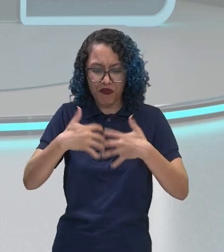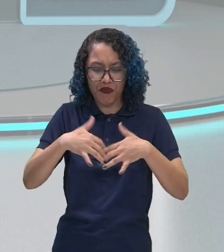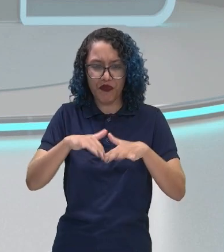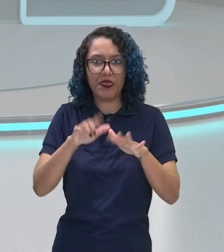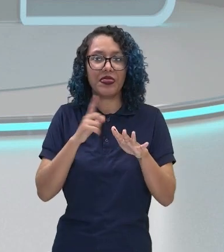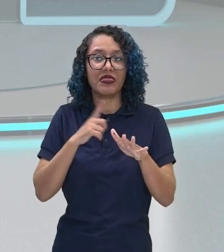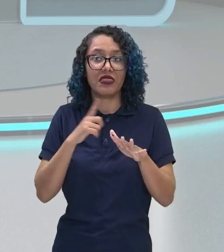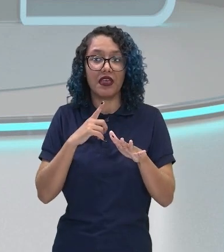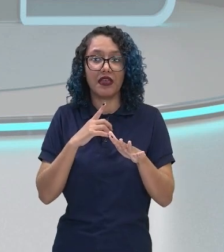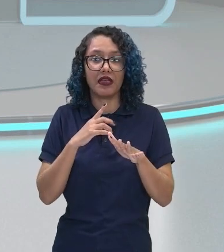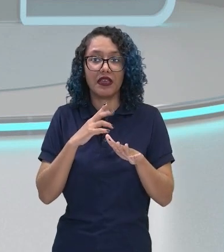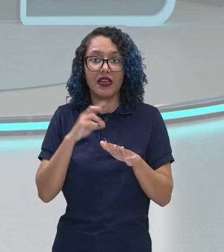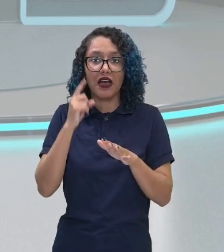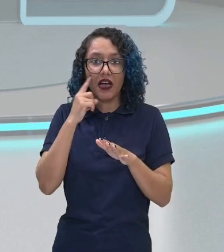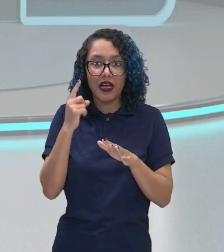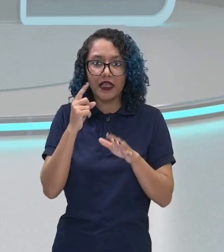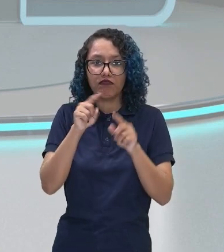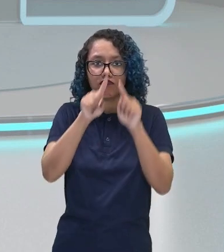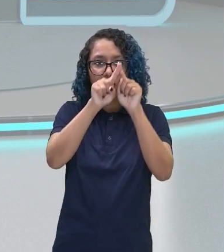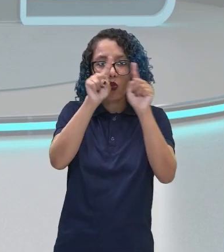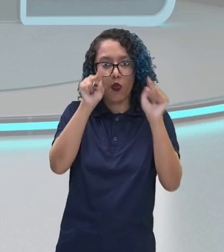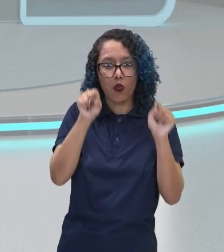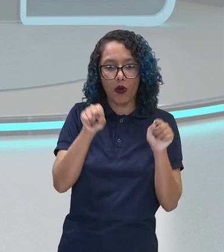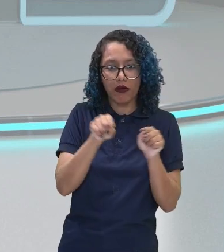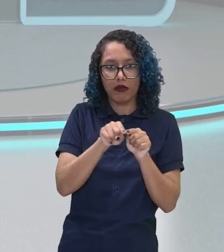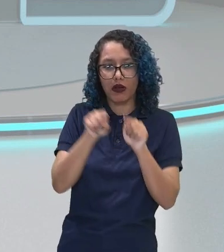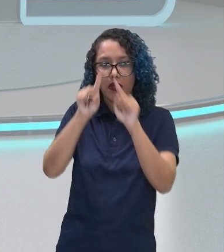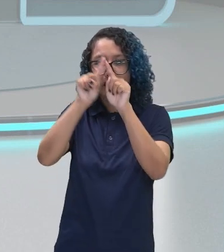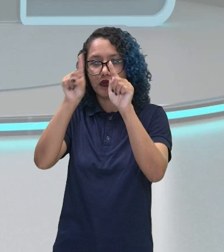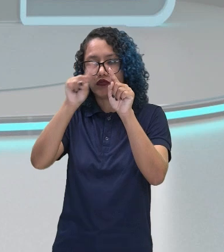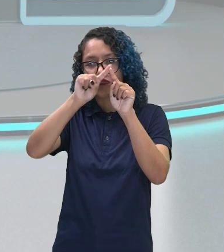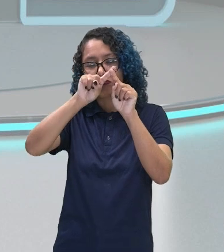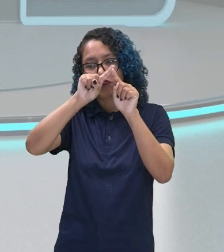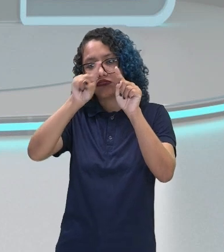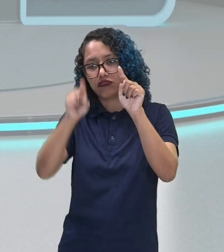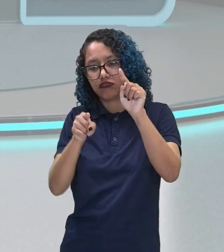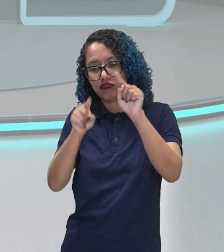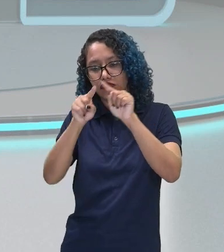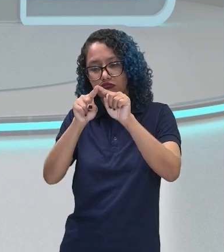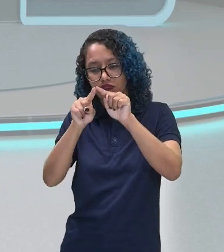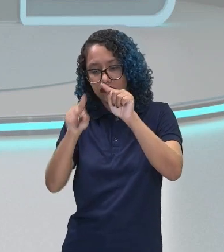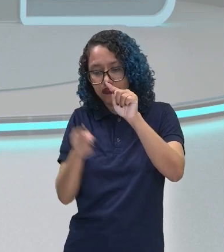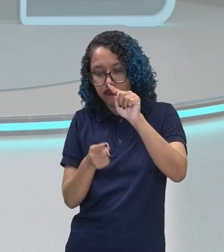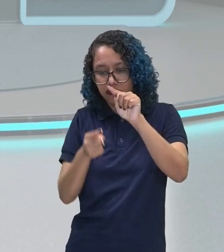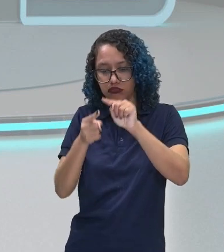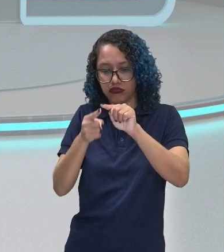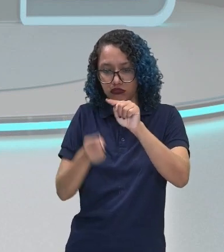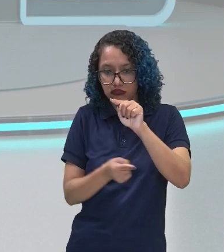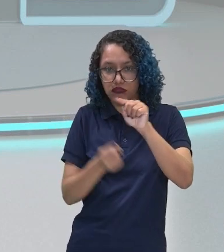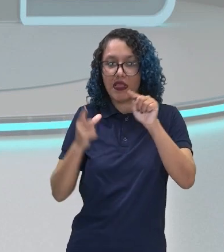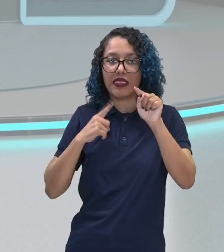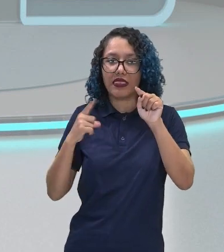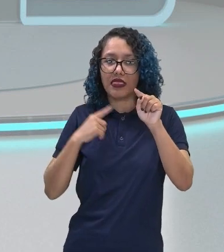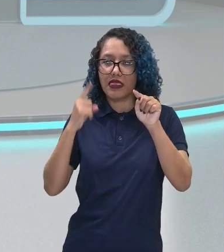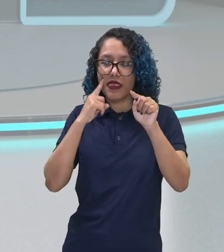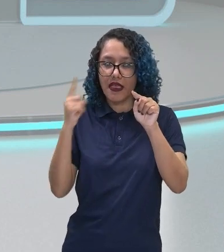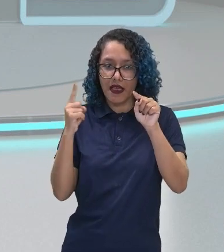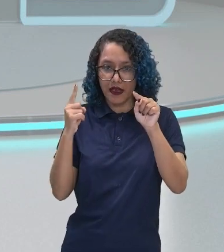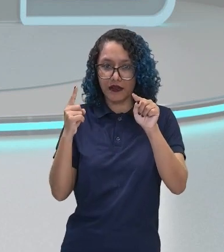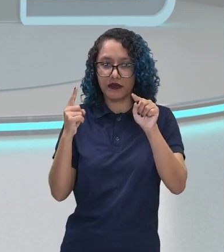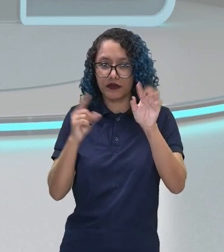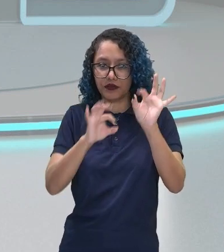seguida, dentro de cada quadrado, há um arco desenhado. Então, aqui a gente vai ver que de um canto para o outro,